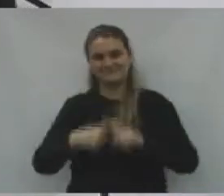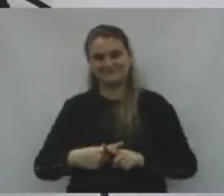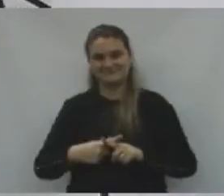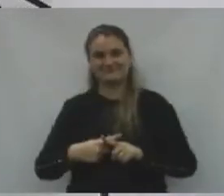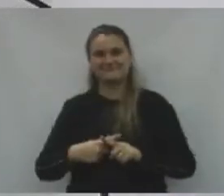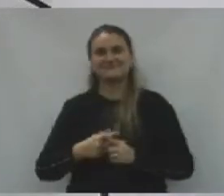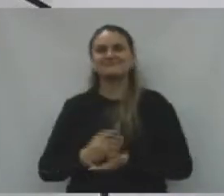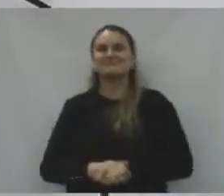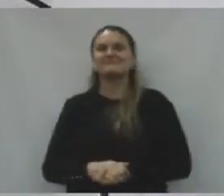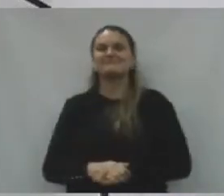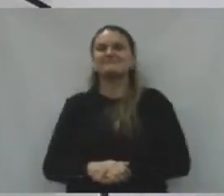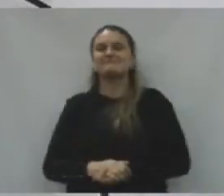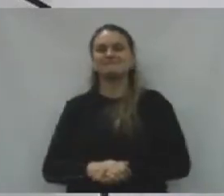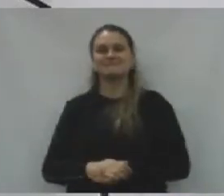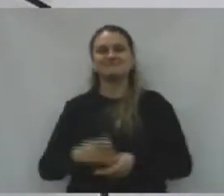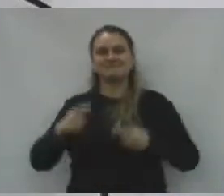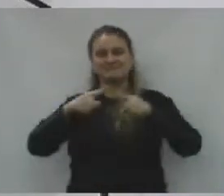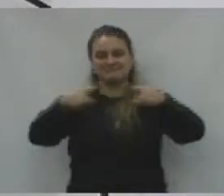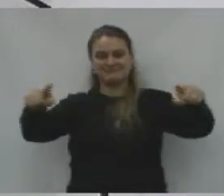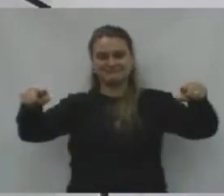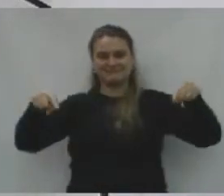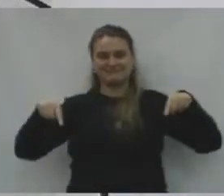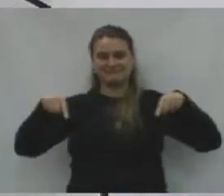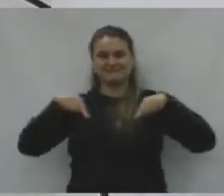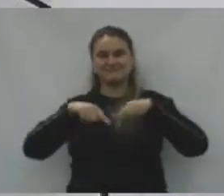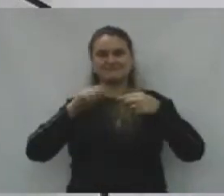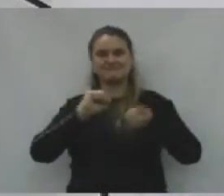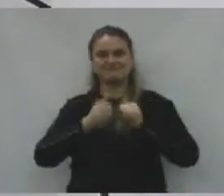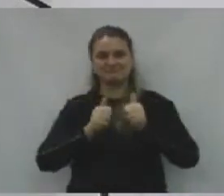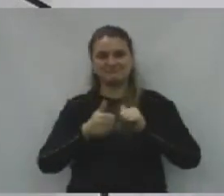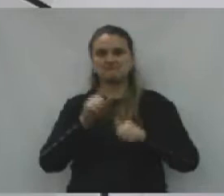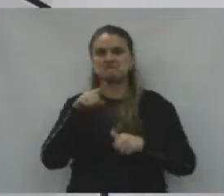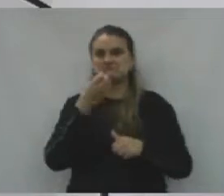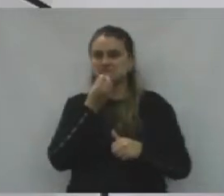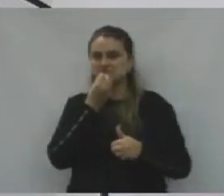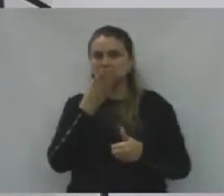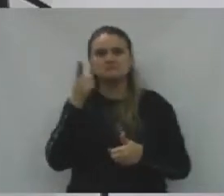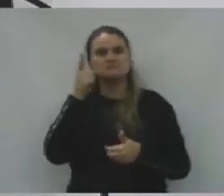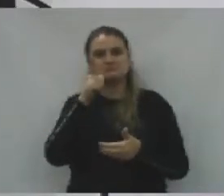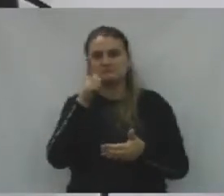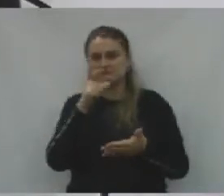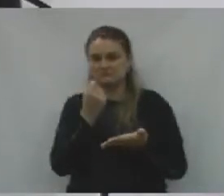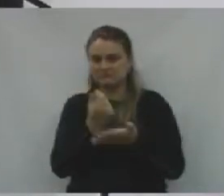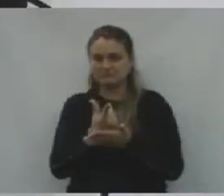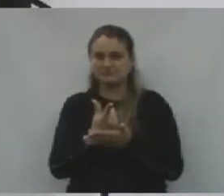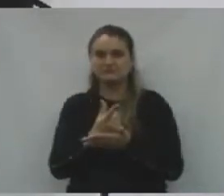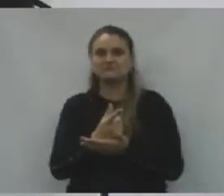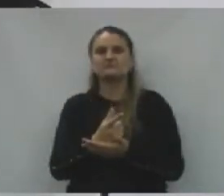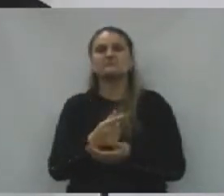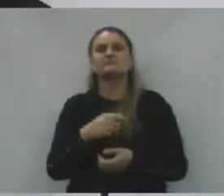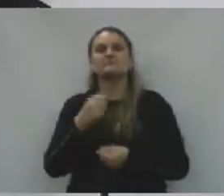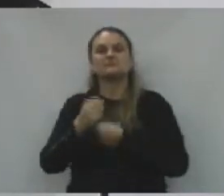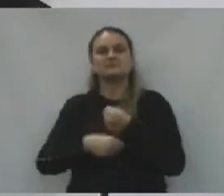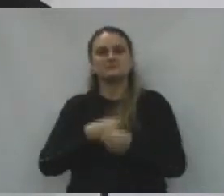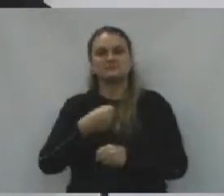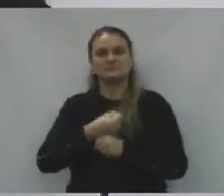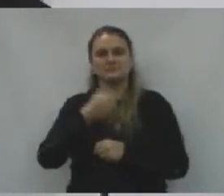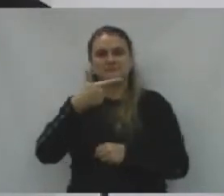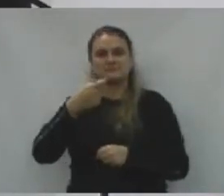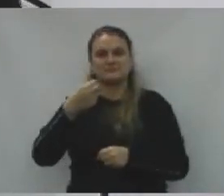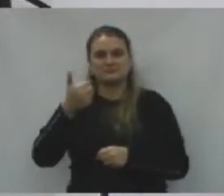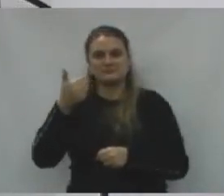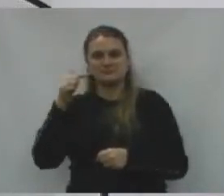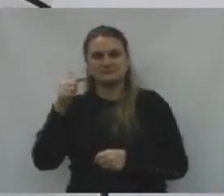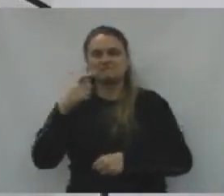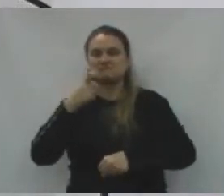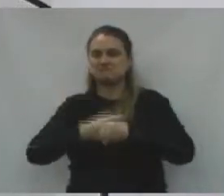de polipropileno, uma das quadras mais modernas já inventadas, a Uniuv adquiriu, agora, recentemente, em